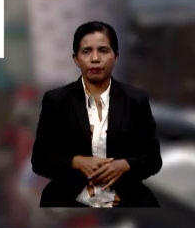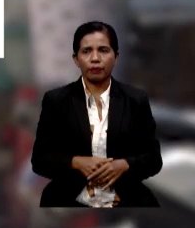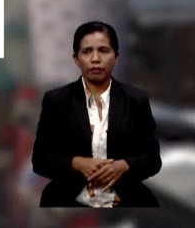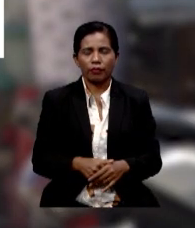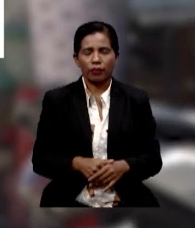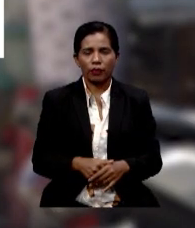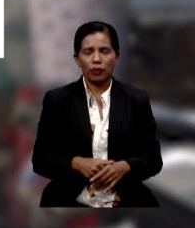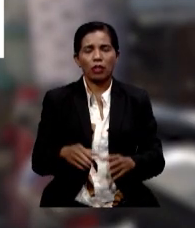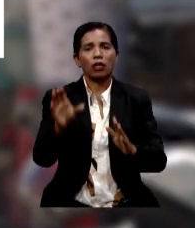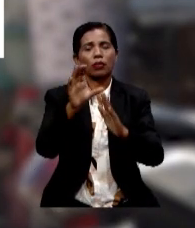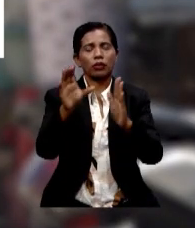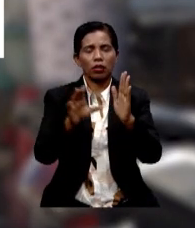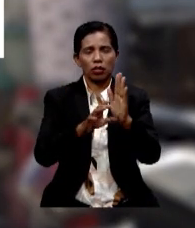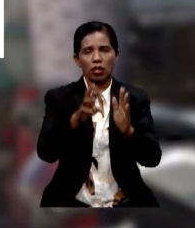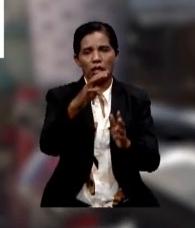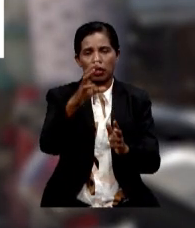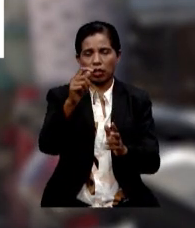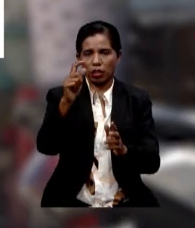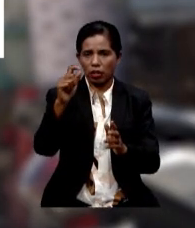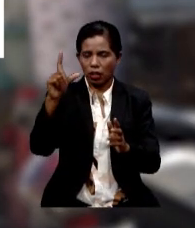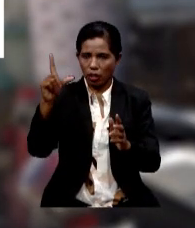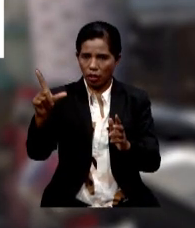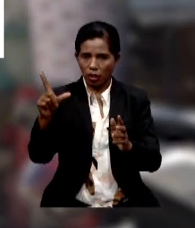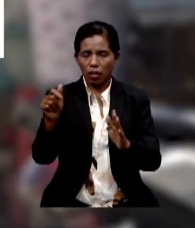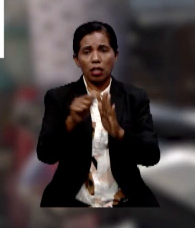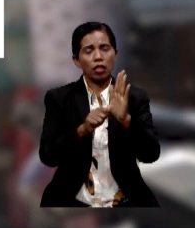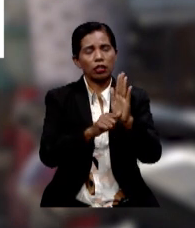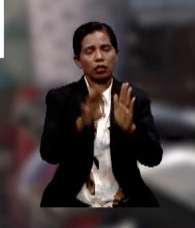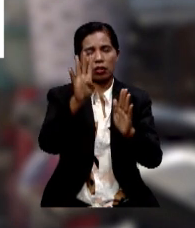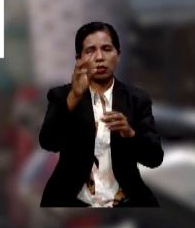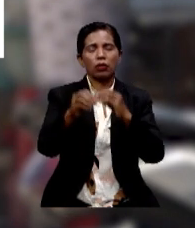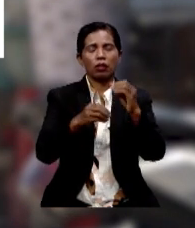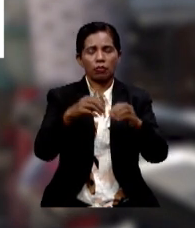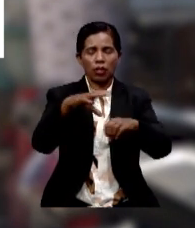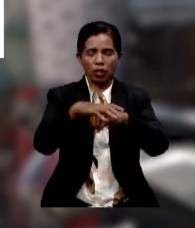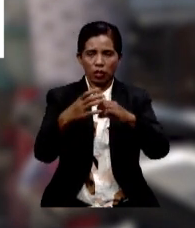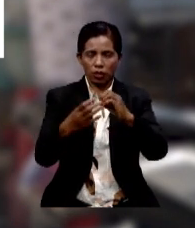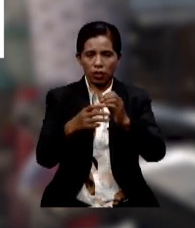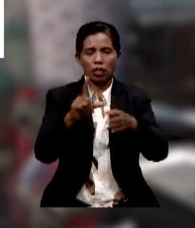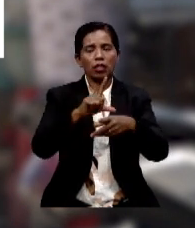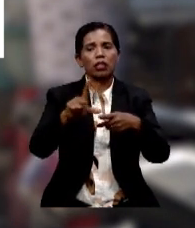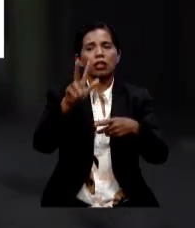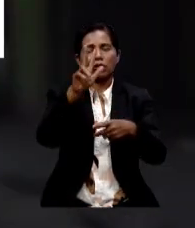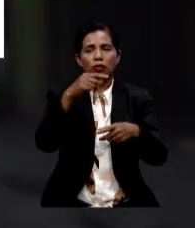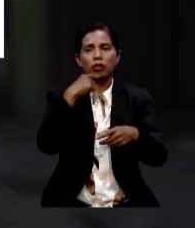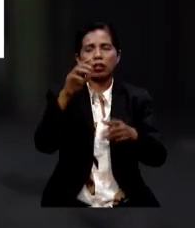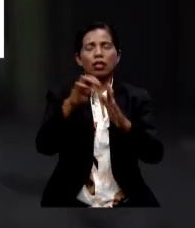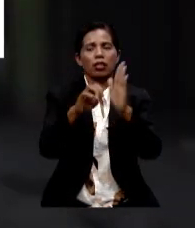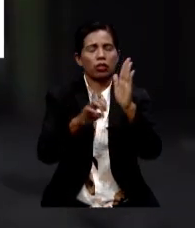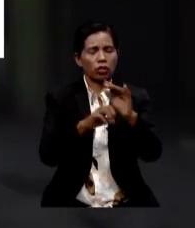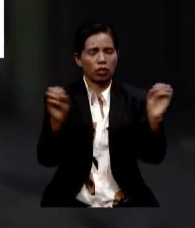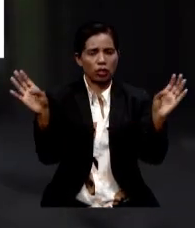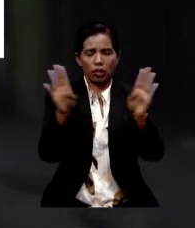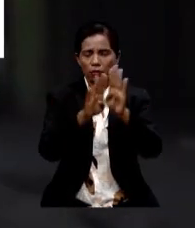a Constituição República Democrática Timor-Leste, artigo 8, com a Barrai e a linha Tolu Ateten, Estado da Takamata,